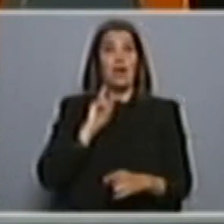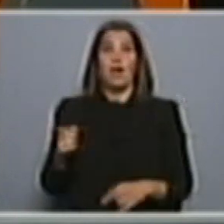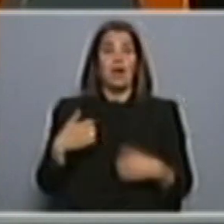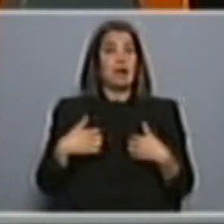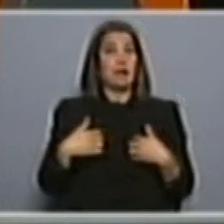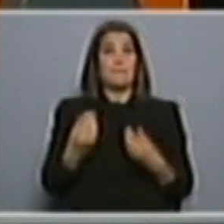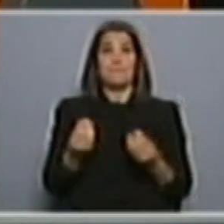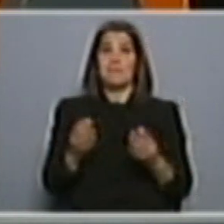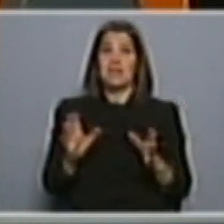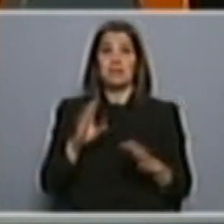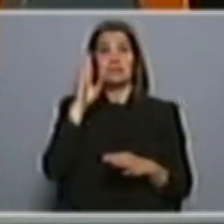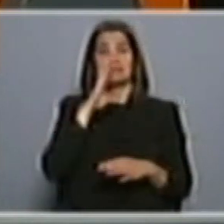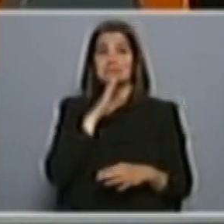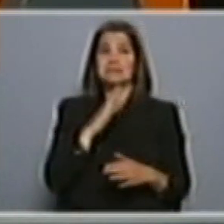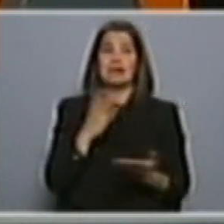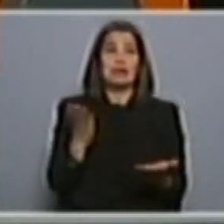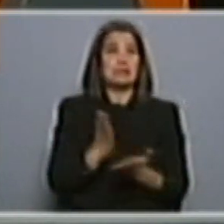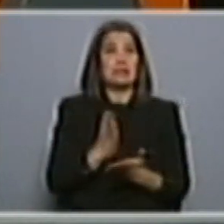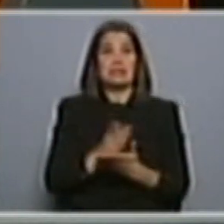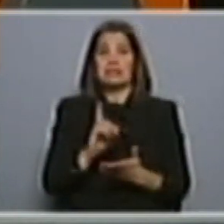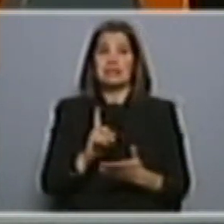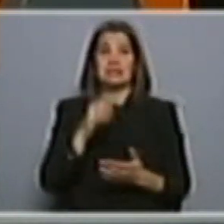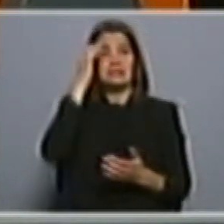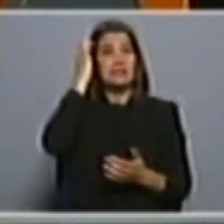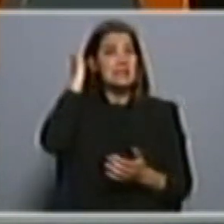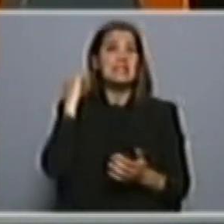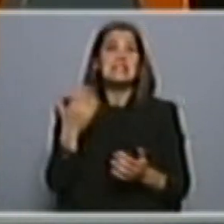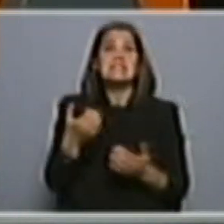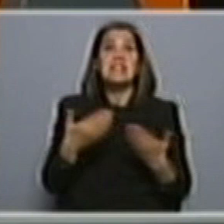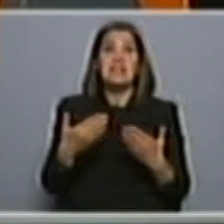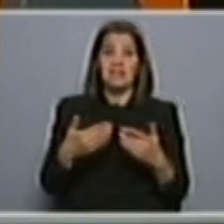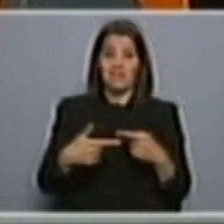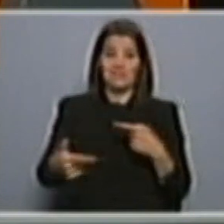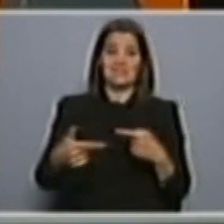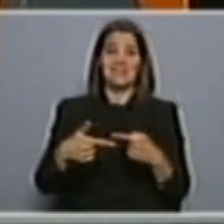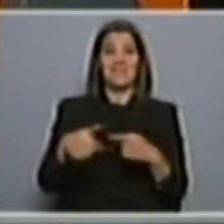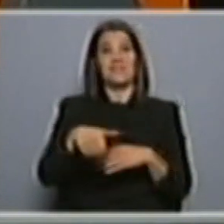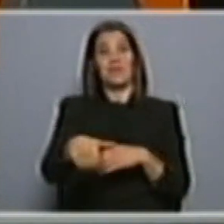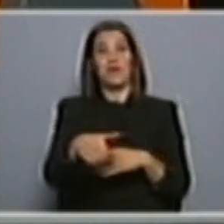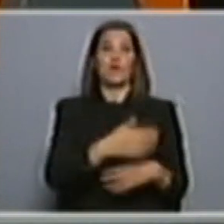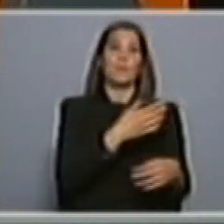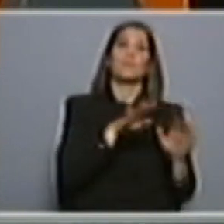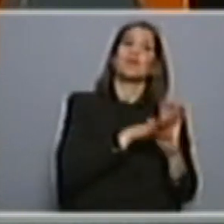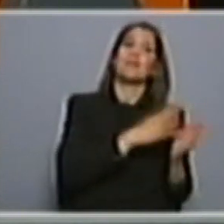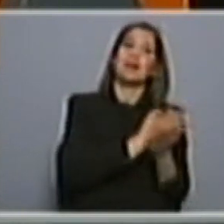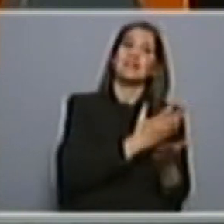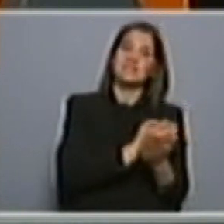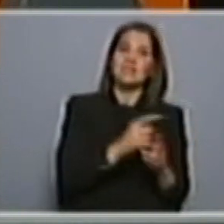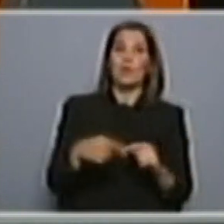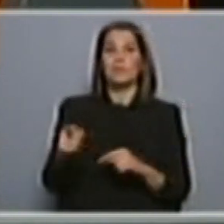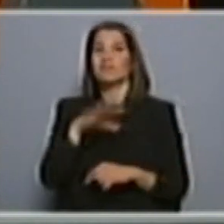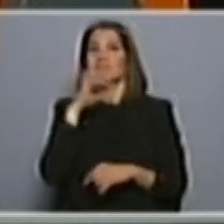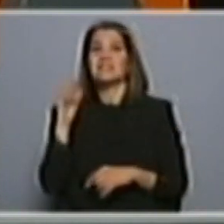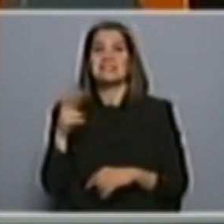medo de não conseguir percorrer em vida os 15 dias que separaram entre a gravação do programa e o